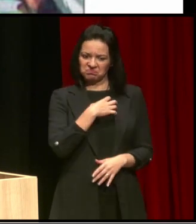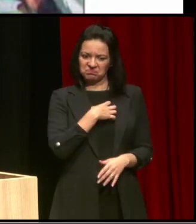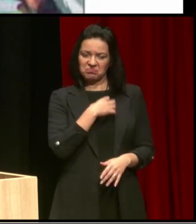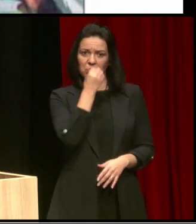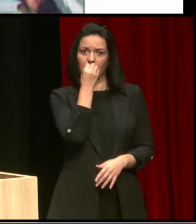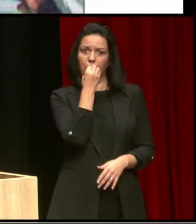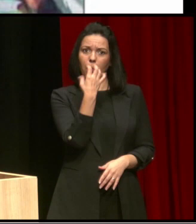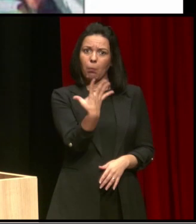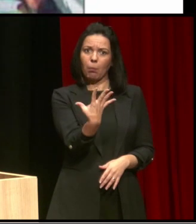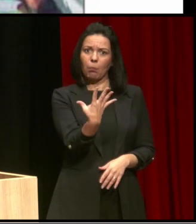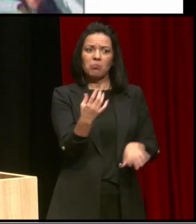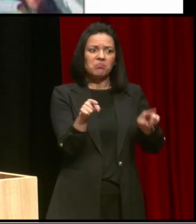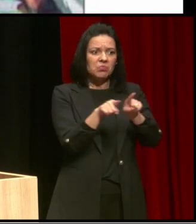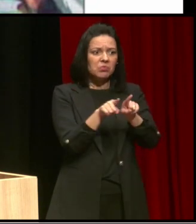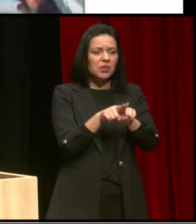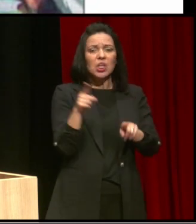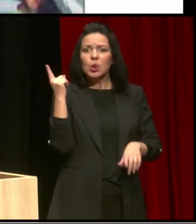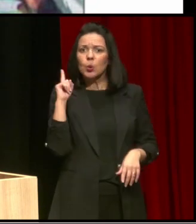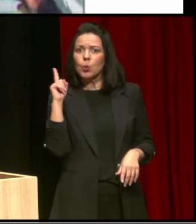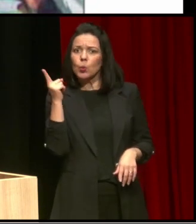os mudos falarem.